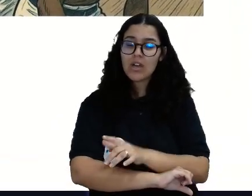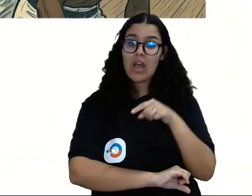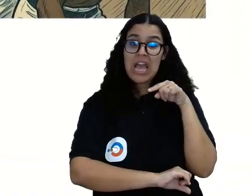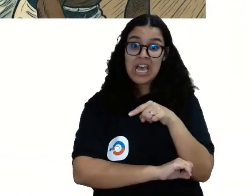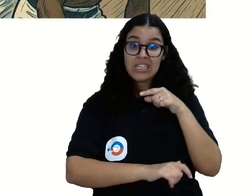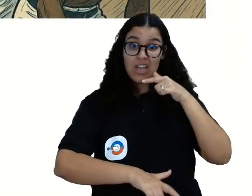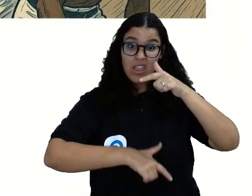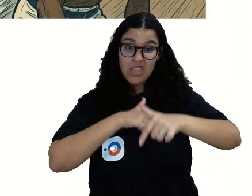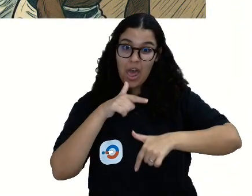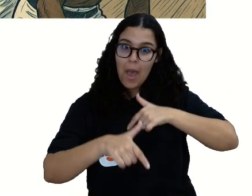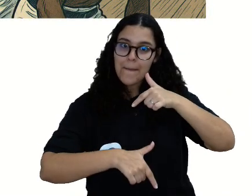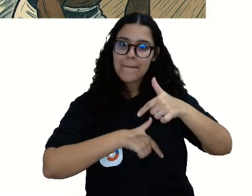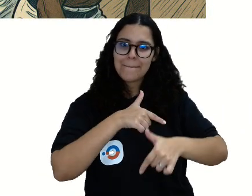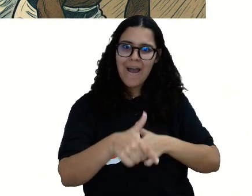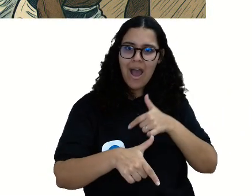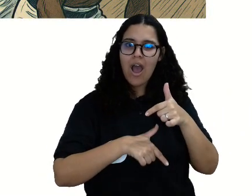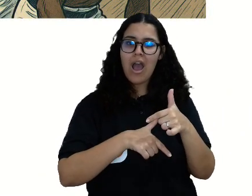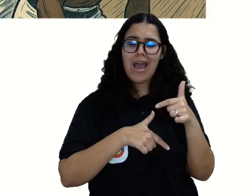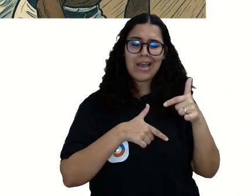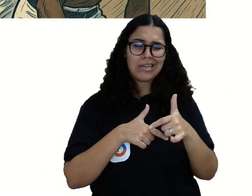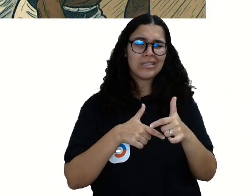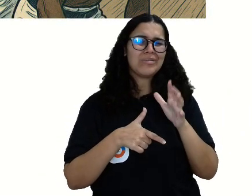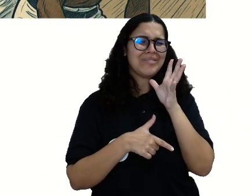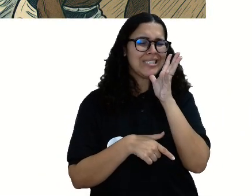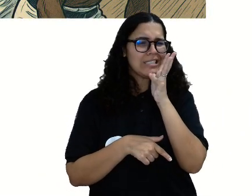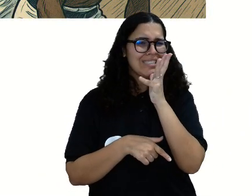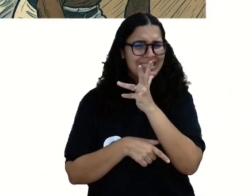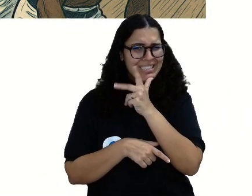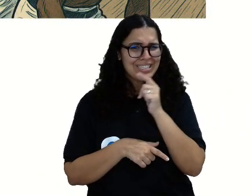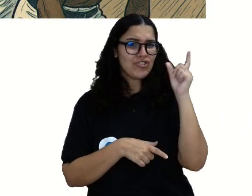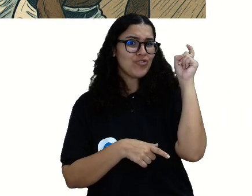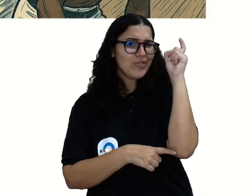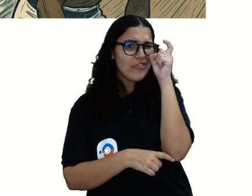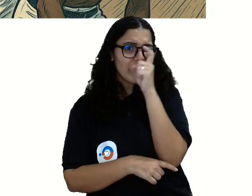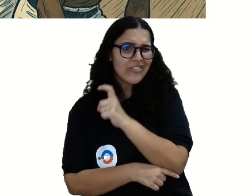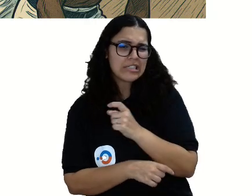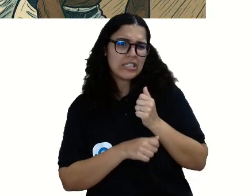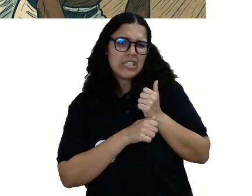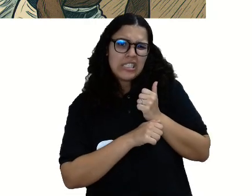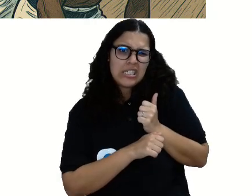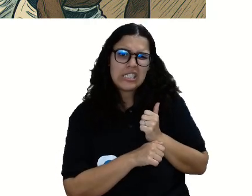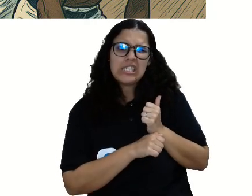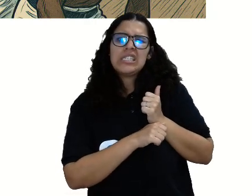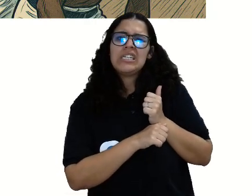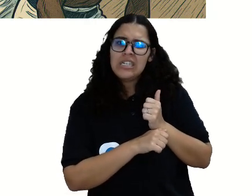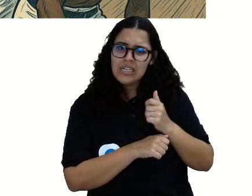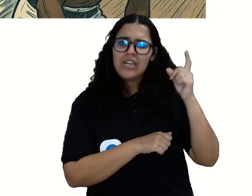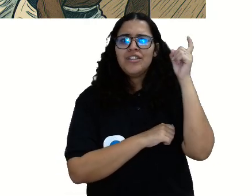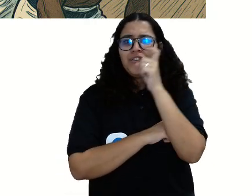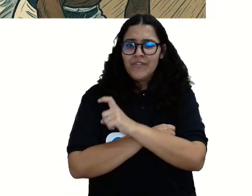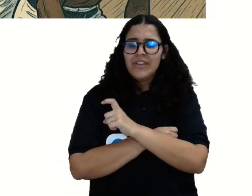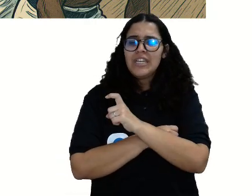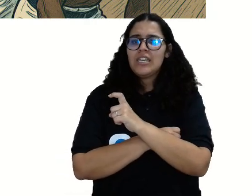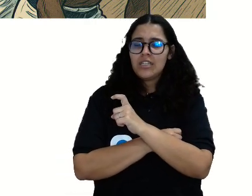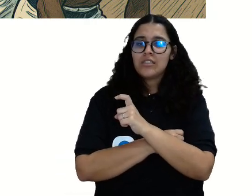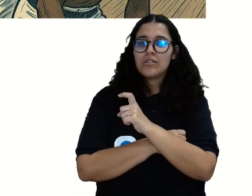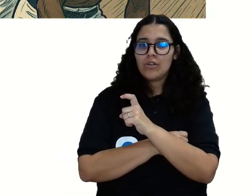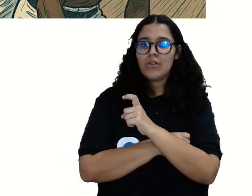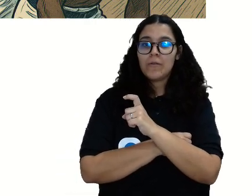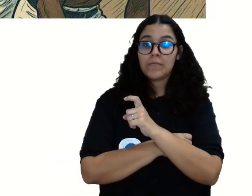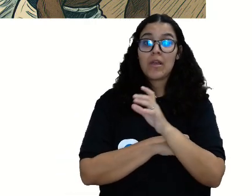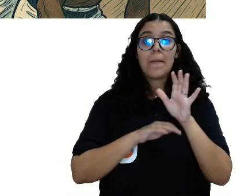negros, né, era bastante longa e pesada, e, embora isso já fosse algo que tivesse